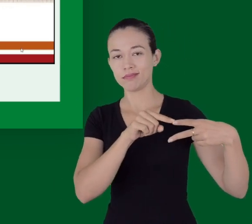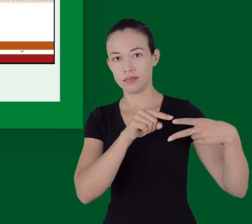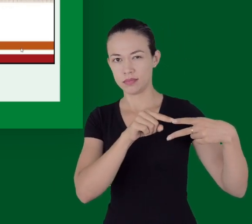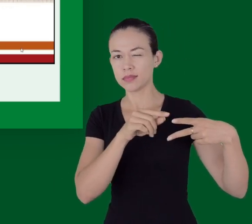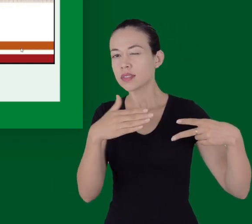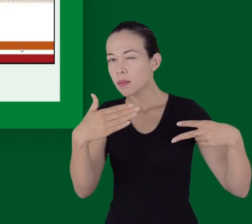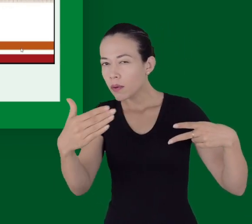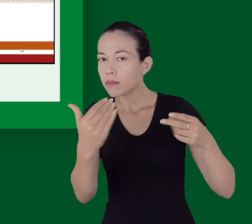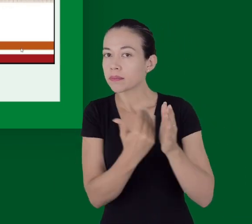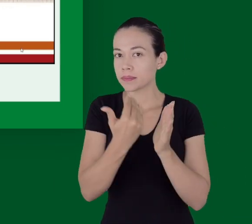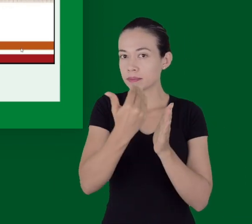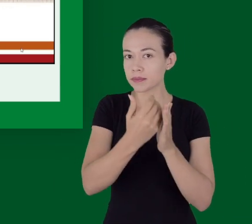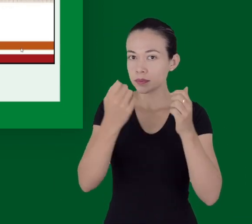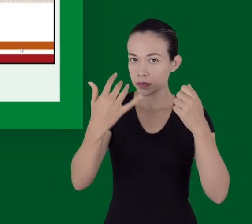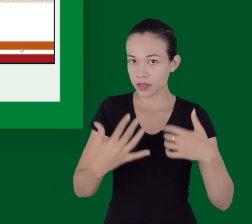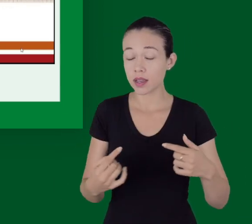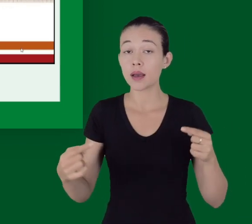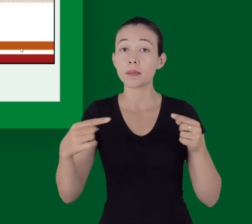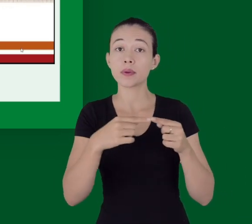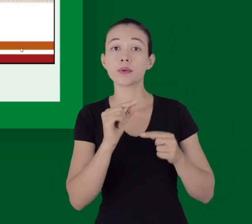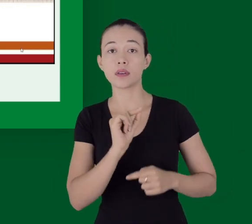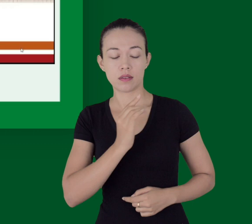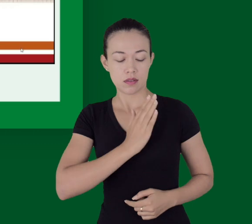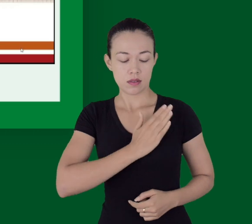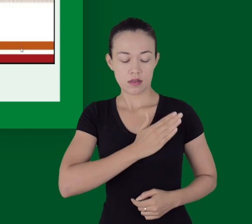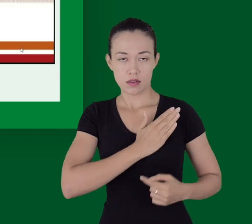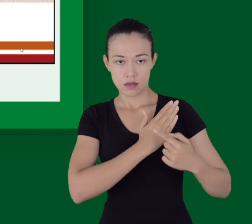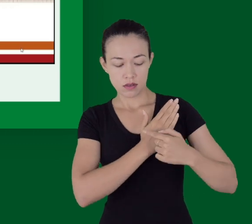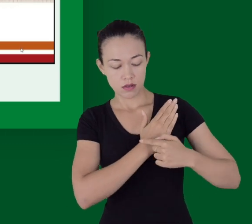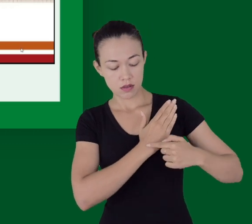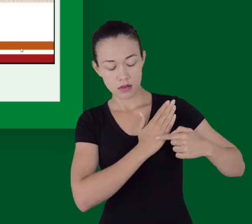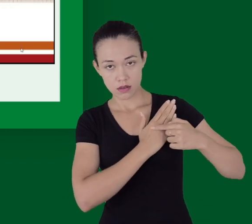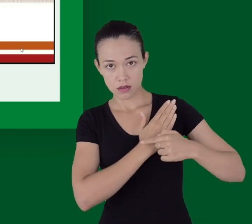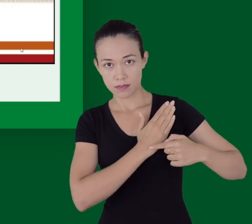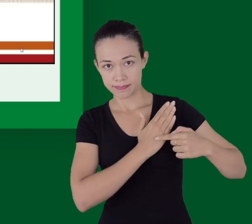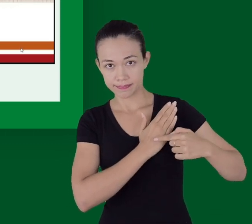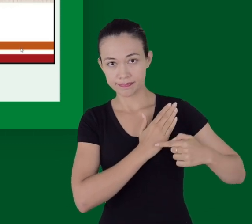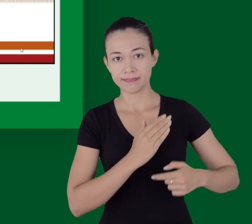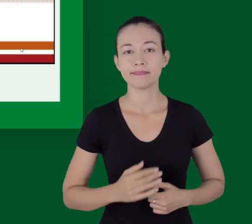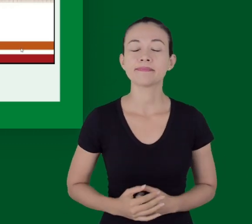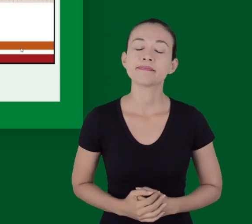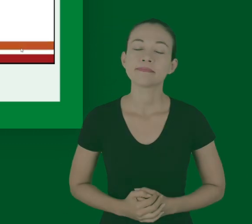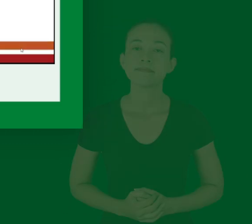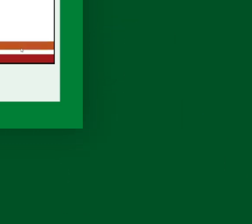D2, D3 e EVF, que a gente vai ver mais pra frente, que é um supra de parede inferior, tá bom?